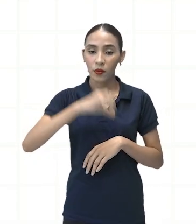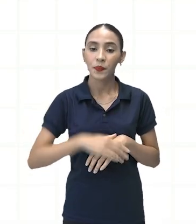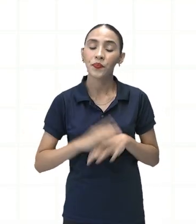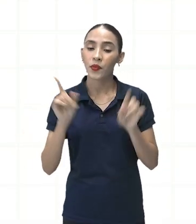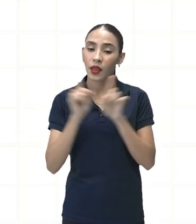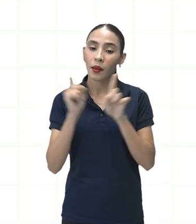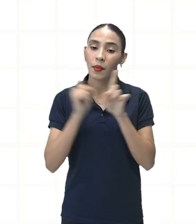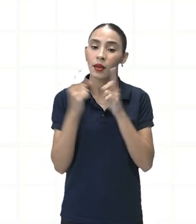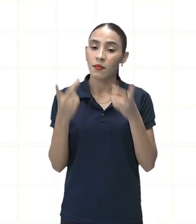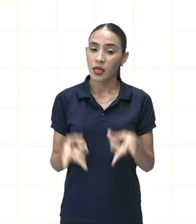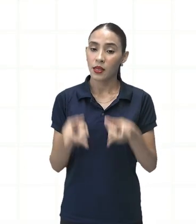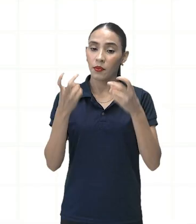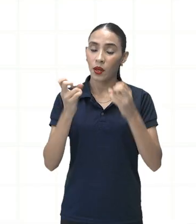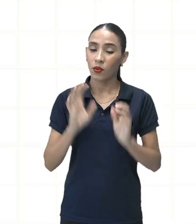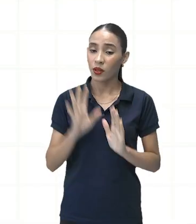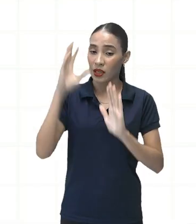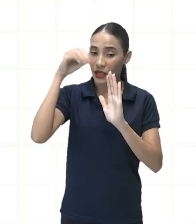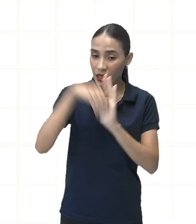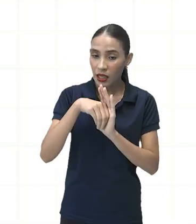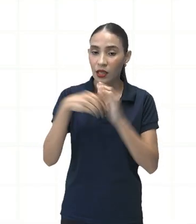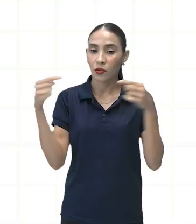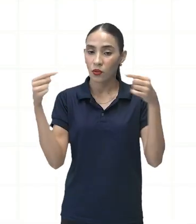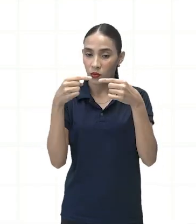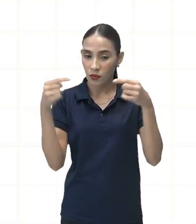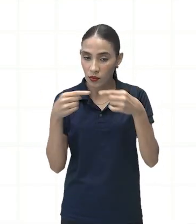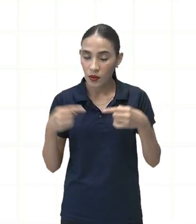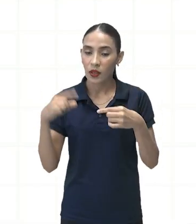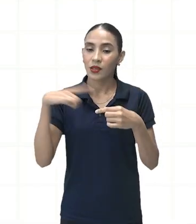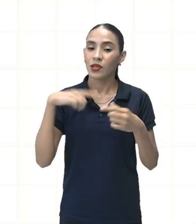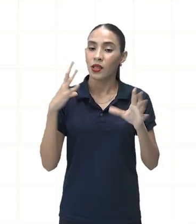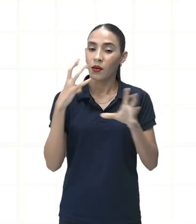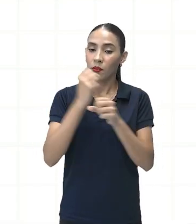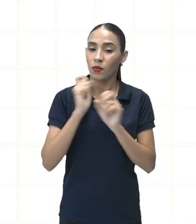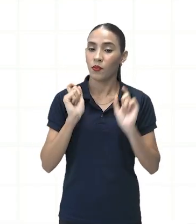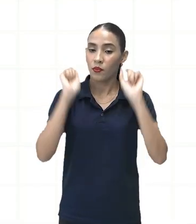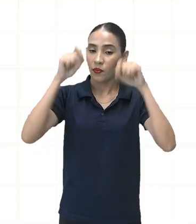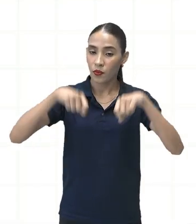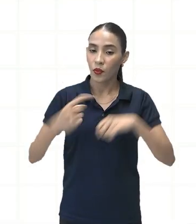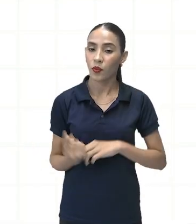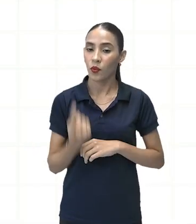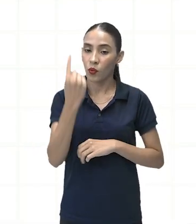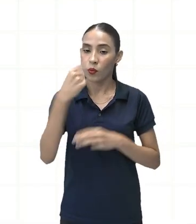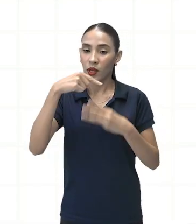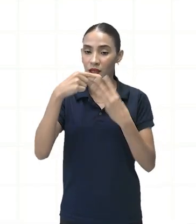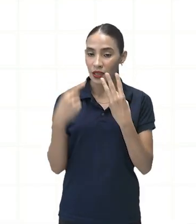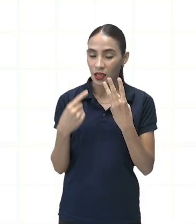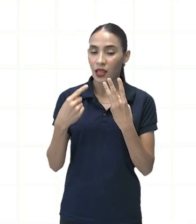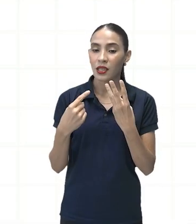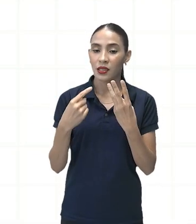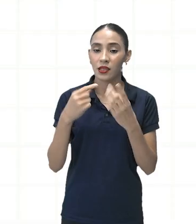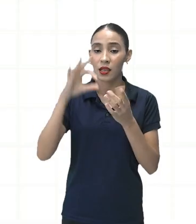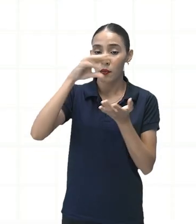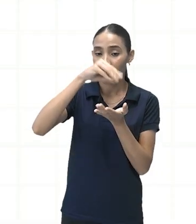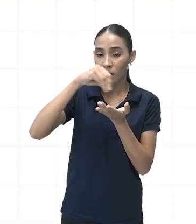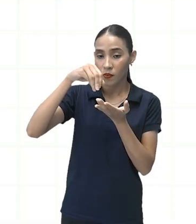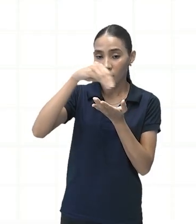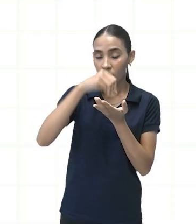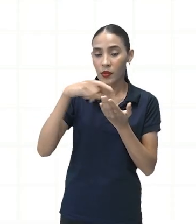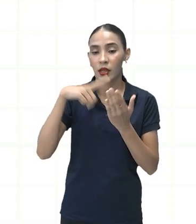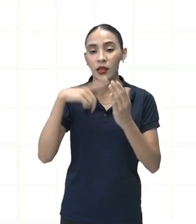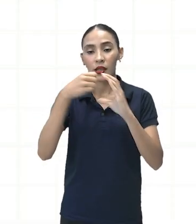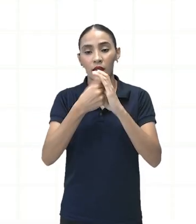Ele observou que dentre os nascimentos havia probabilidade de nascer 3 indivíduos com